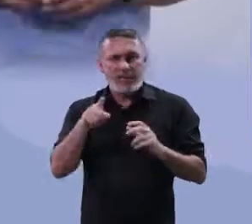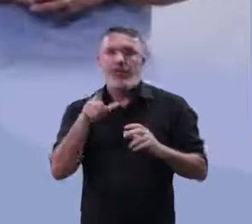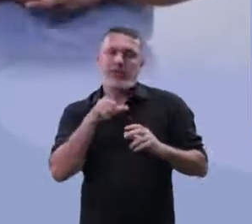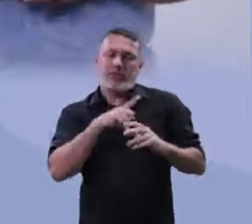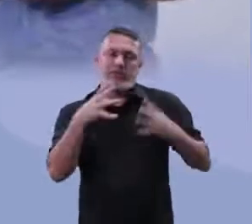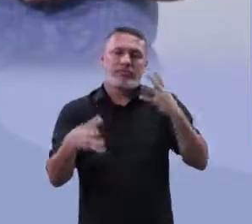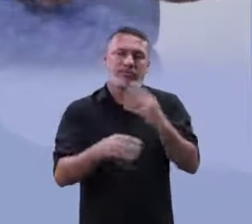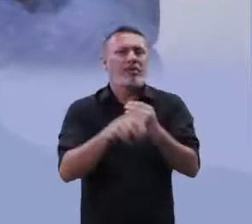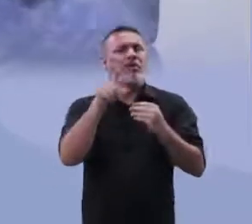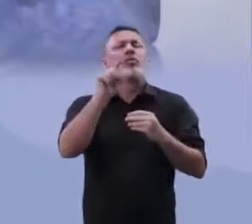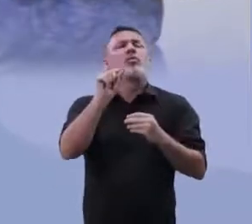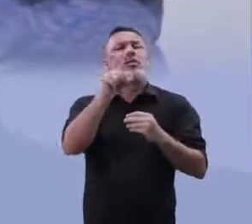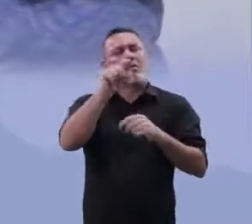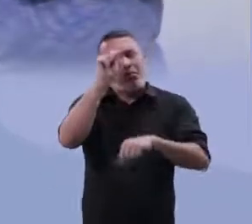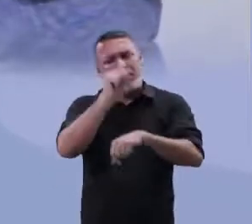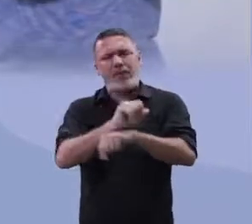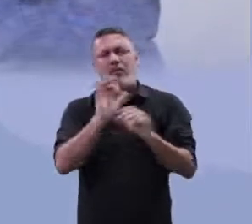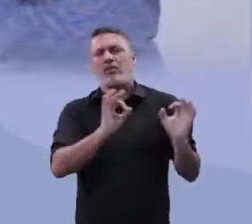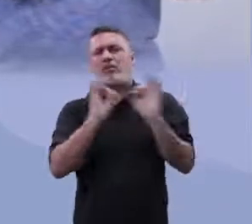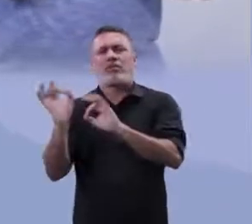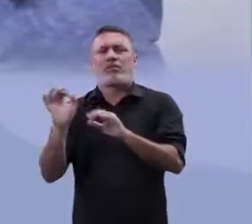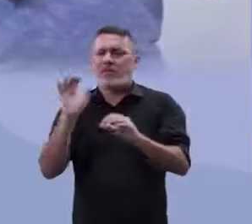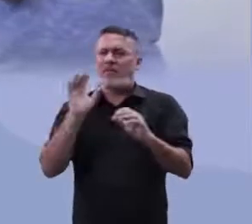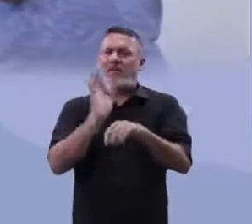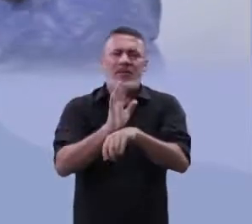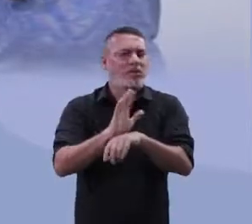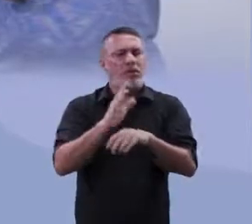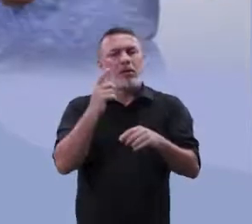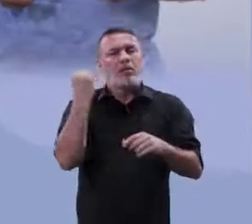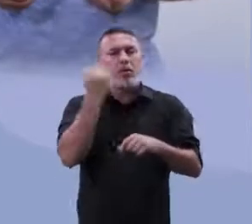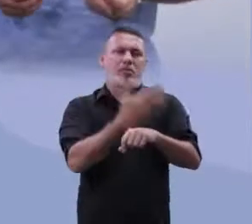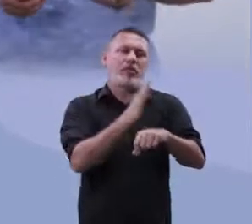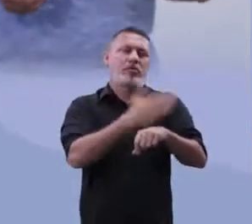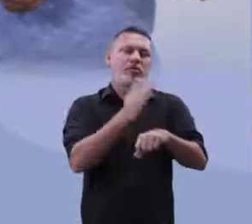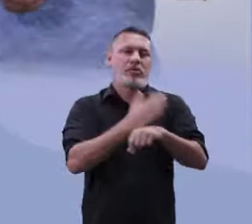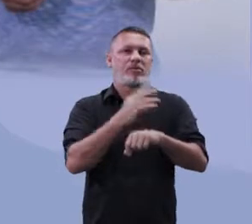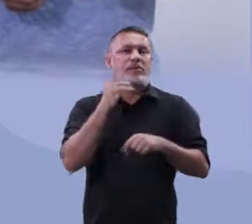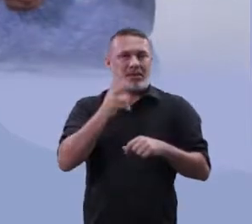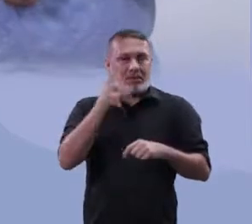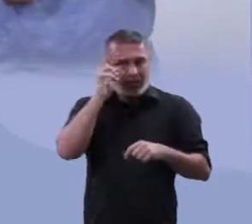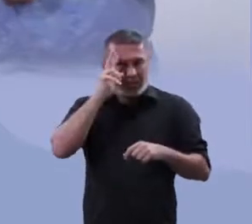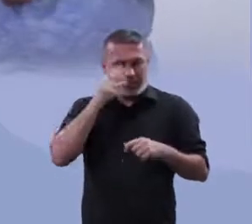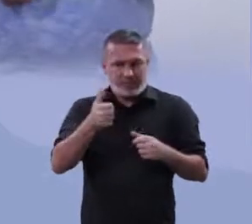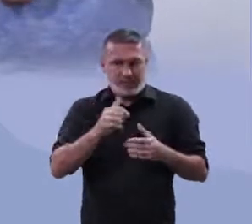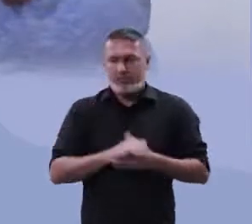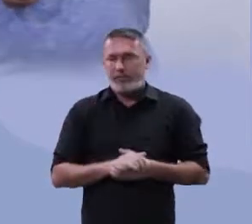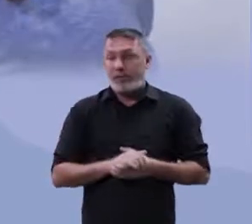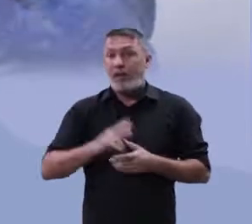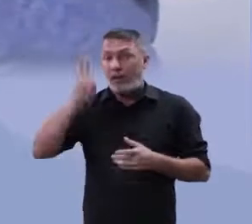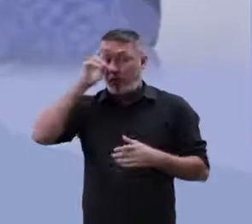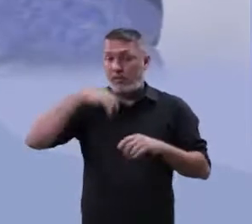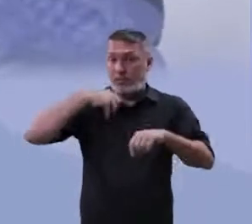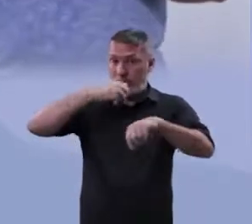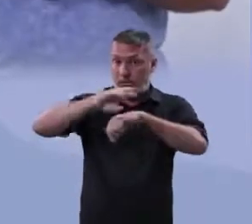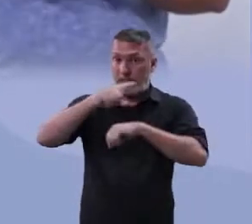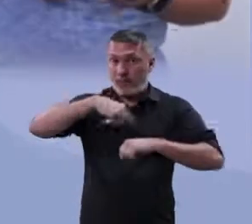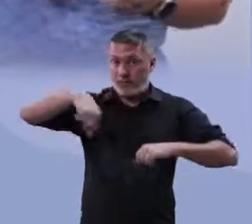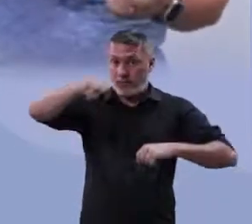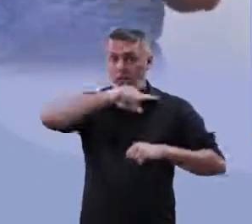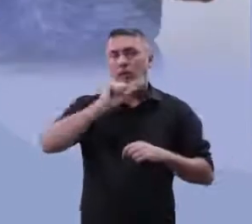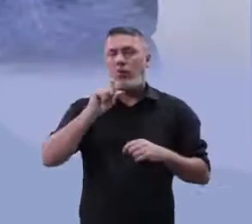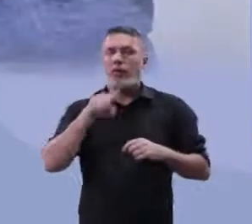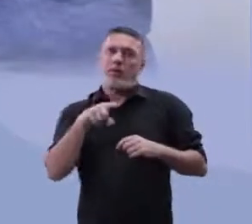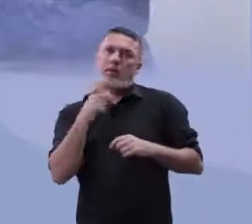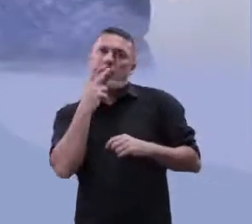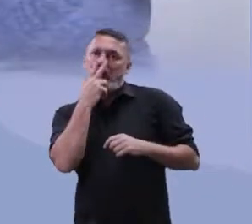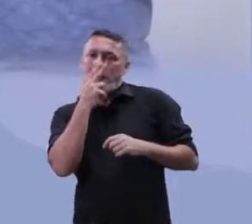tema, para esse vídeo agora, escreva, porque é interessante você sempre praticar. Lembra? Lembra que eu falo com vocês